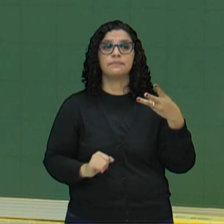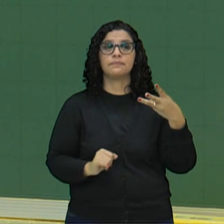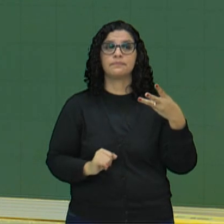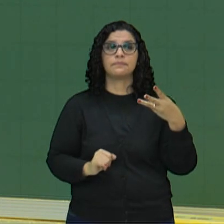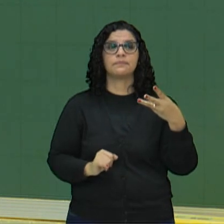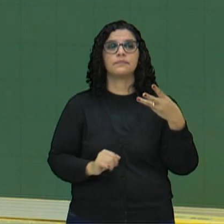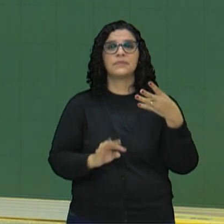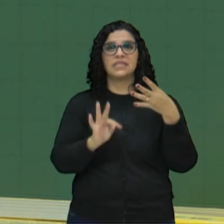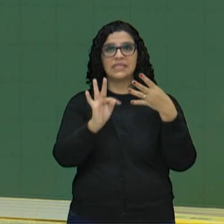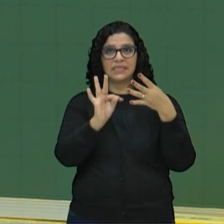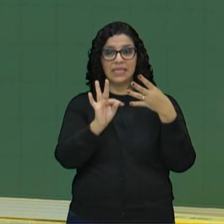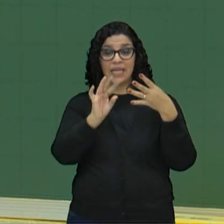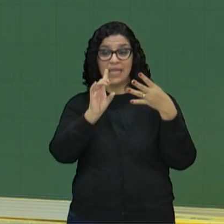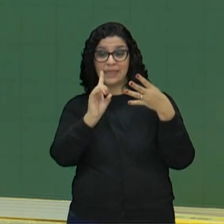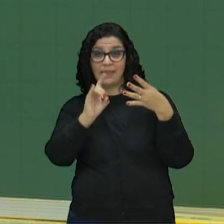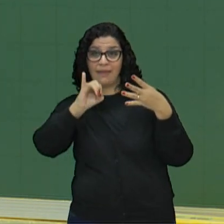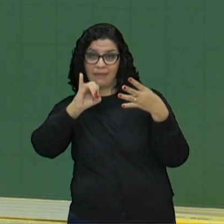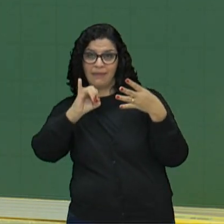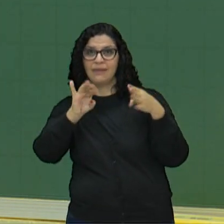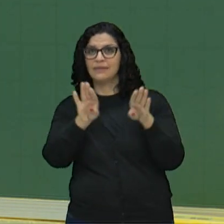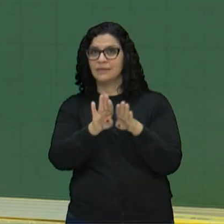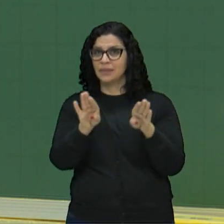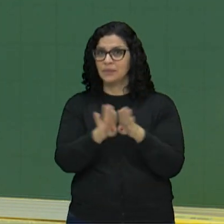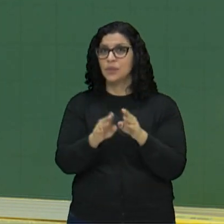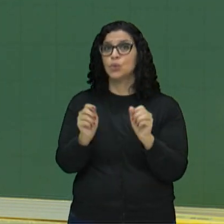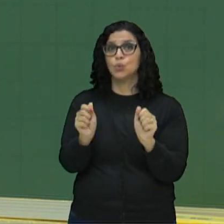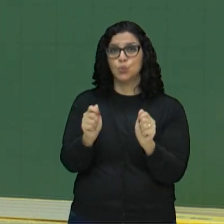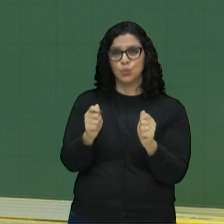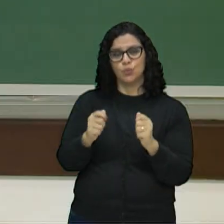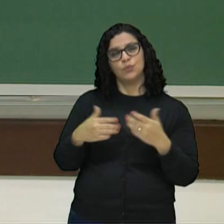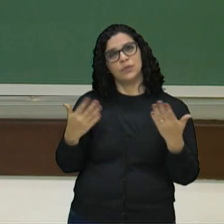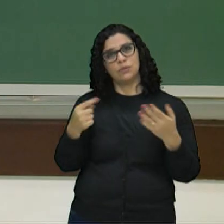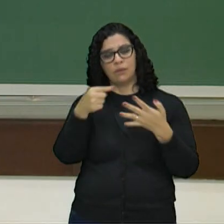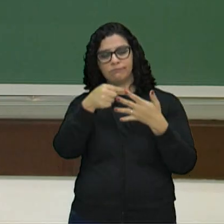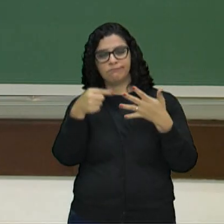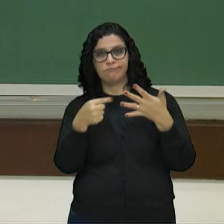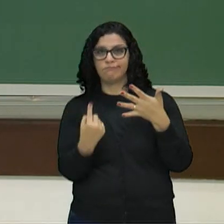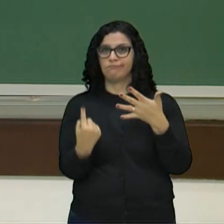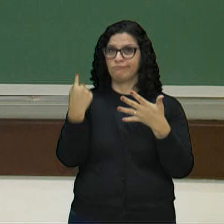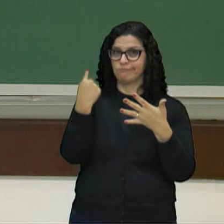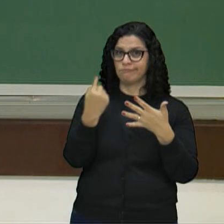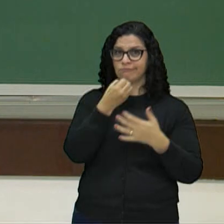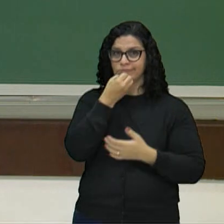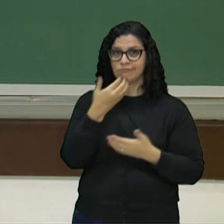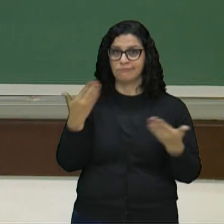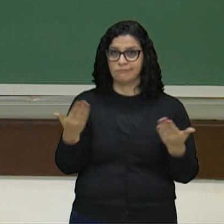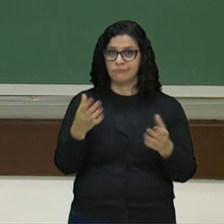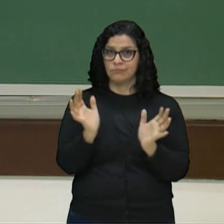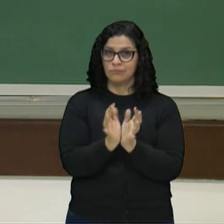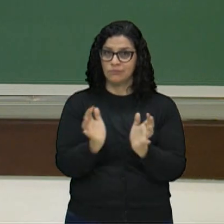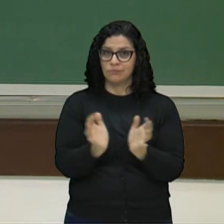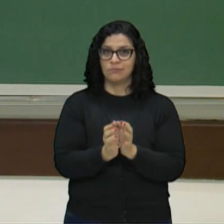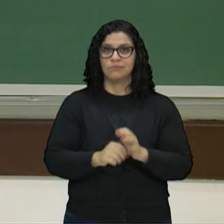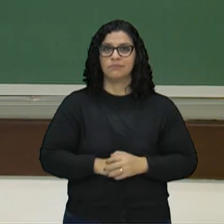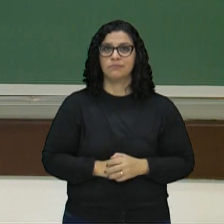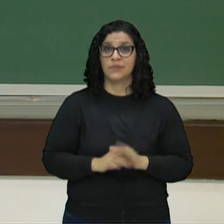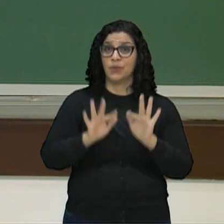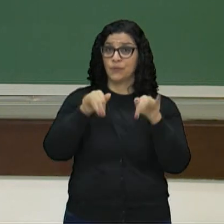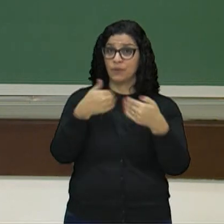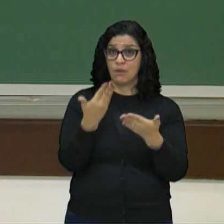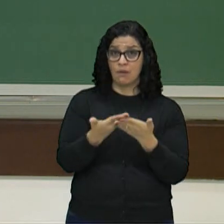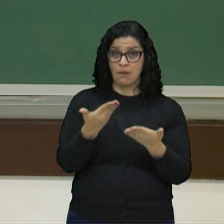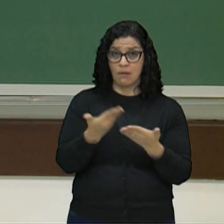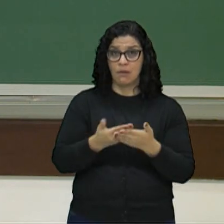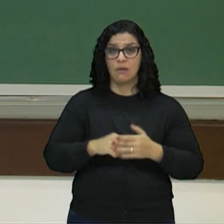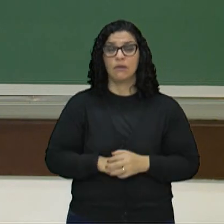com preposição, transitivo direto e indireto. Muito bem, turma. Finalizamos